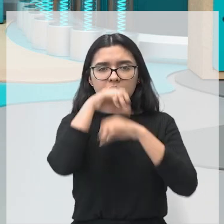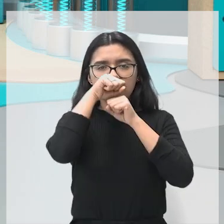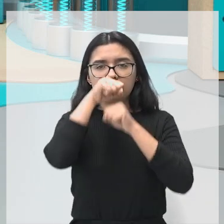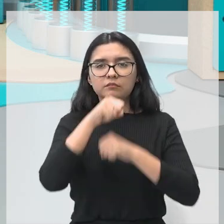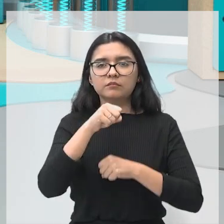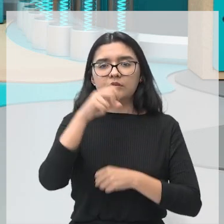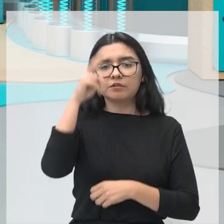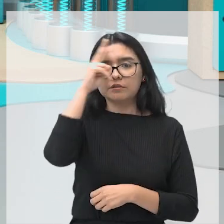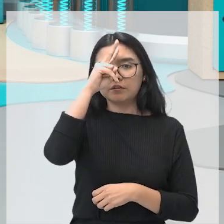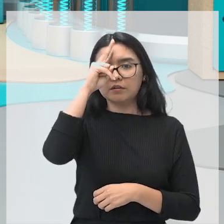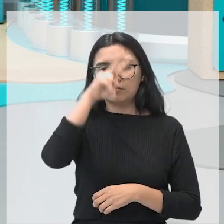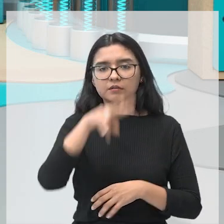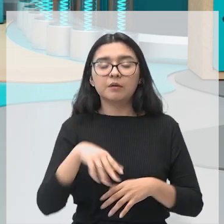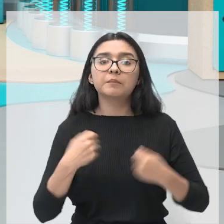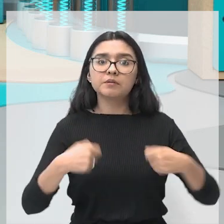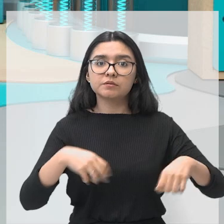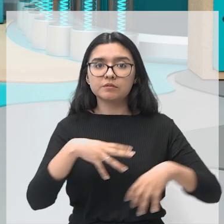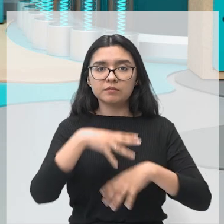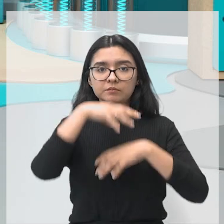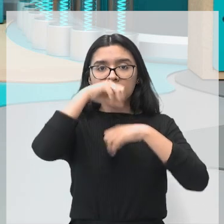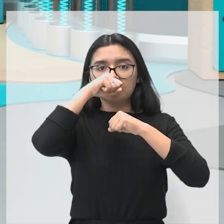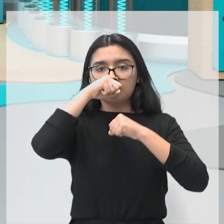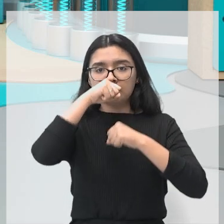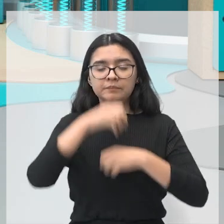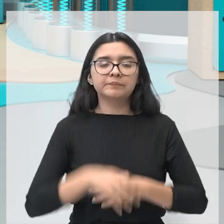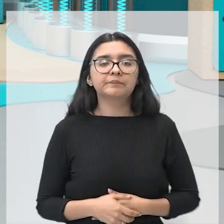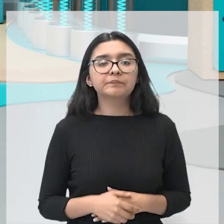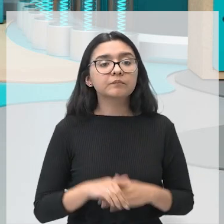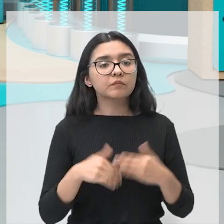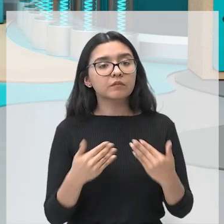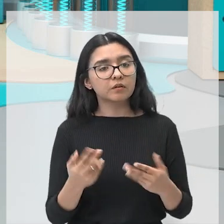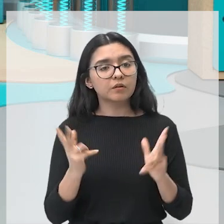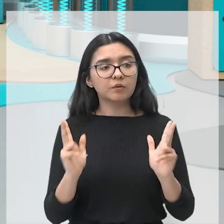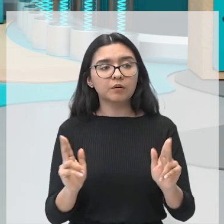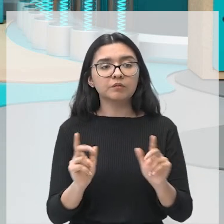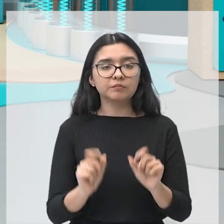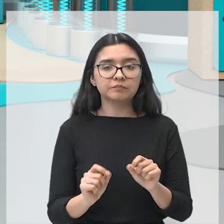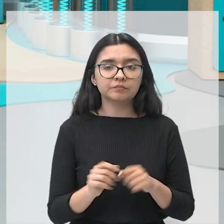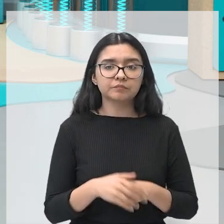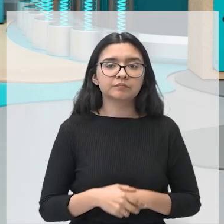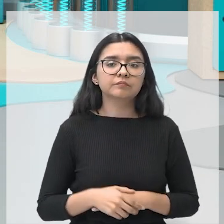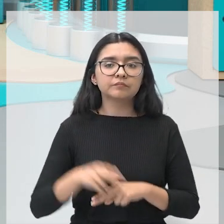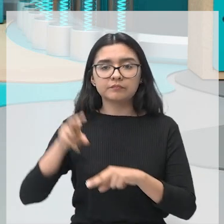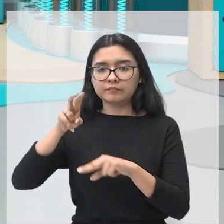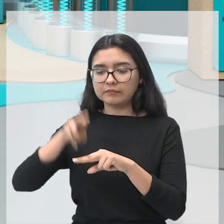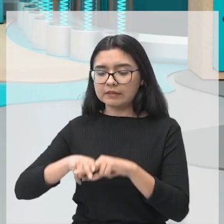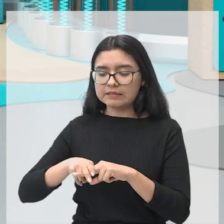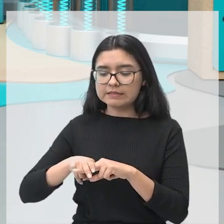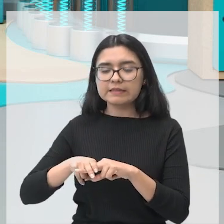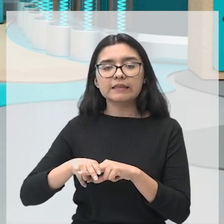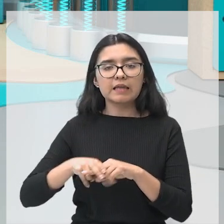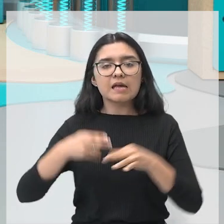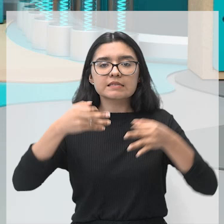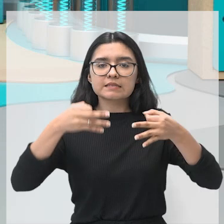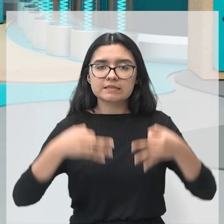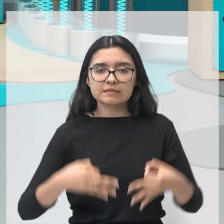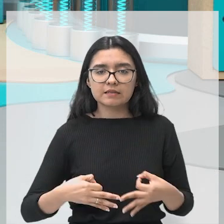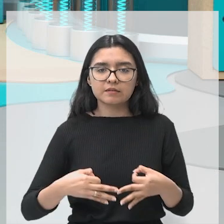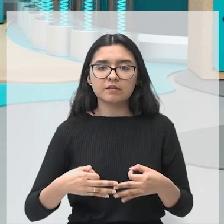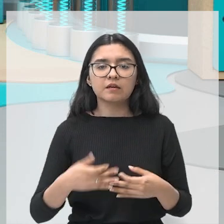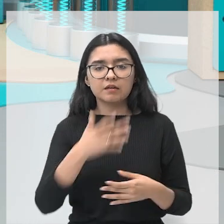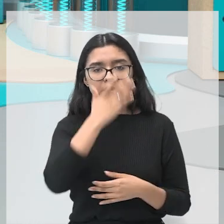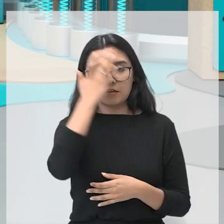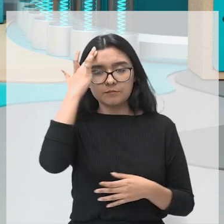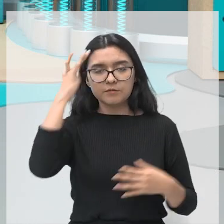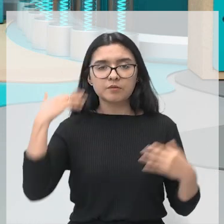hora lembra, eu tenho que respirar. A mesma coisa é quando a gente fala de sentar de forma correta. As pessoas começam